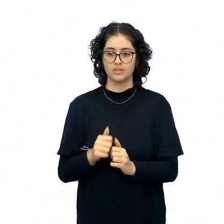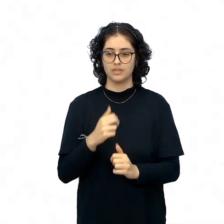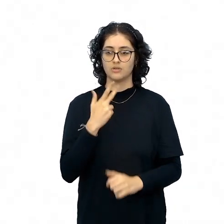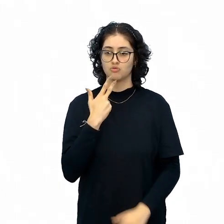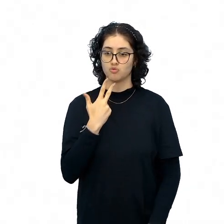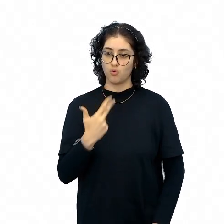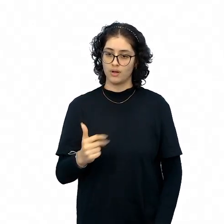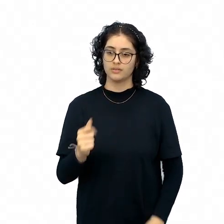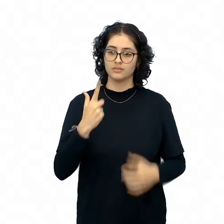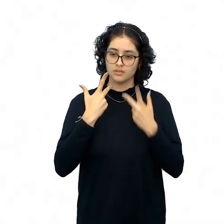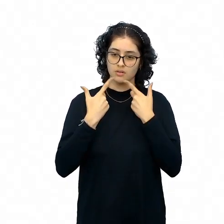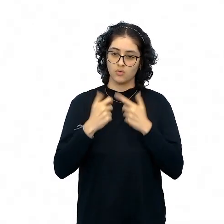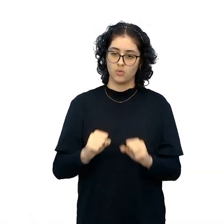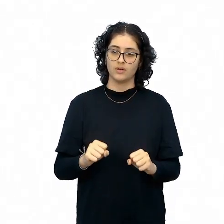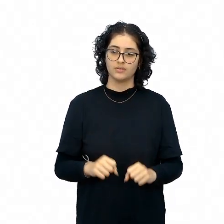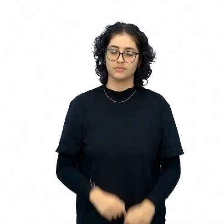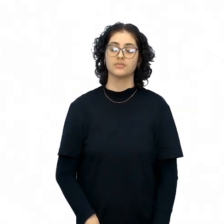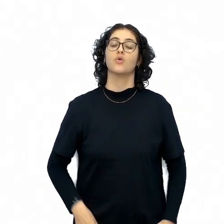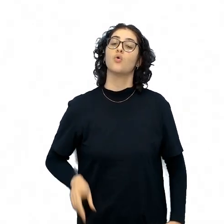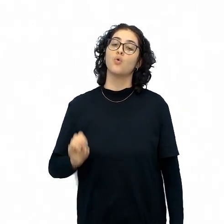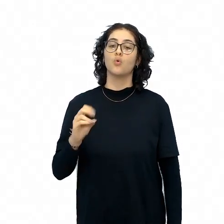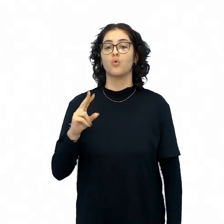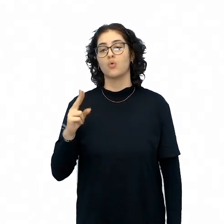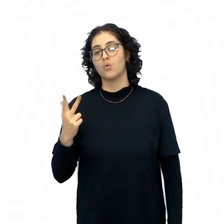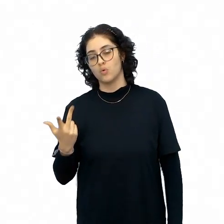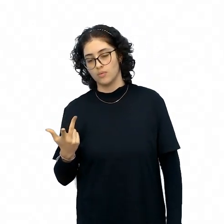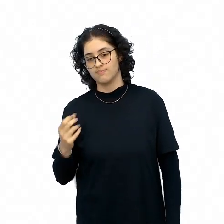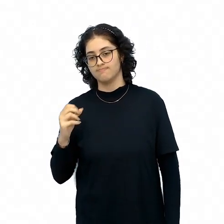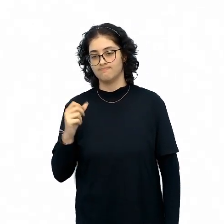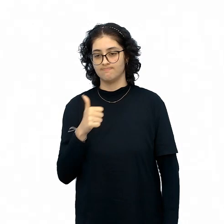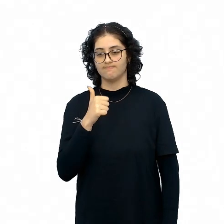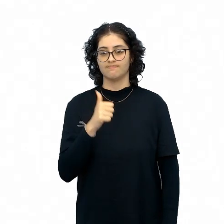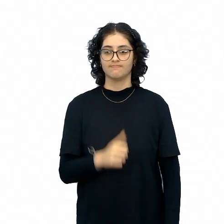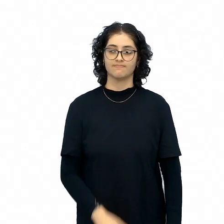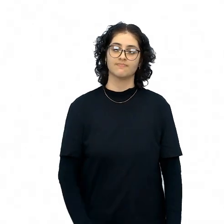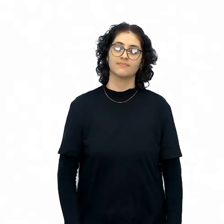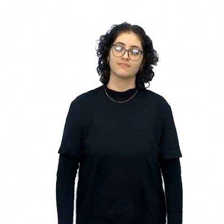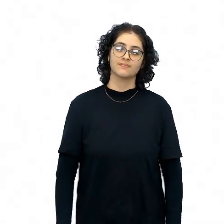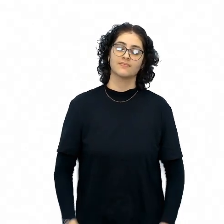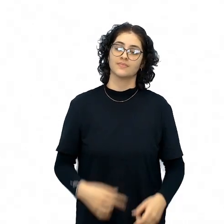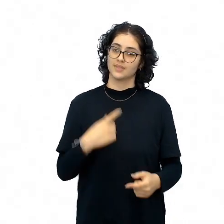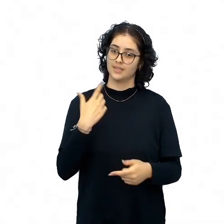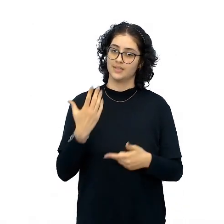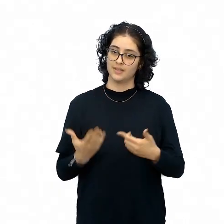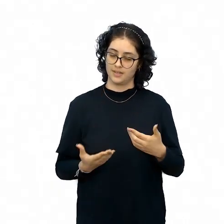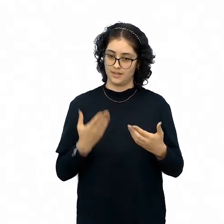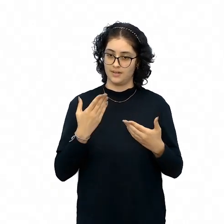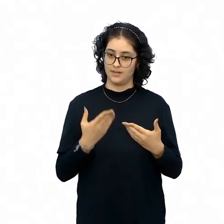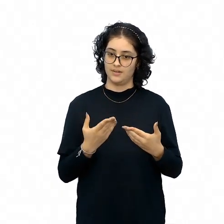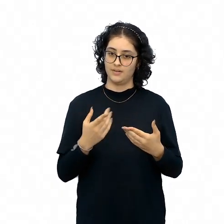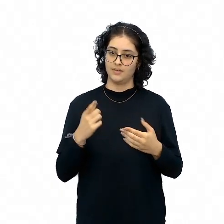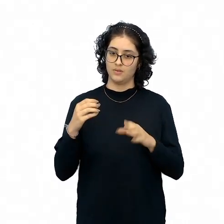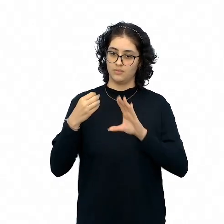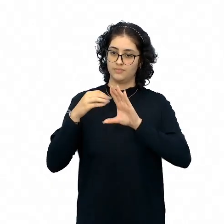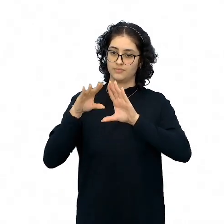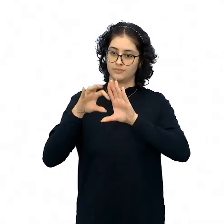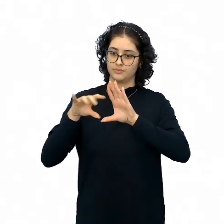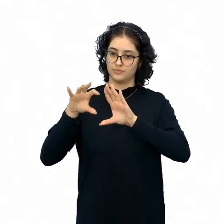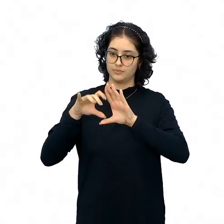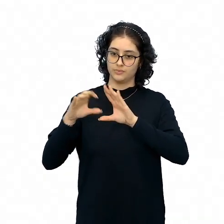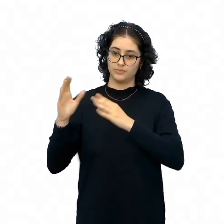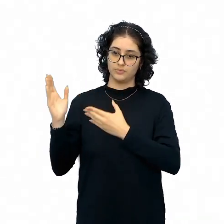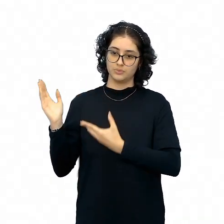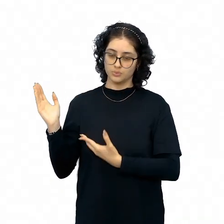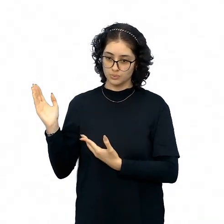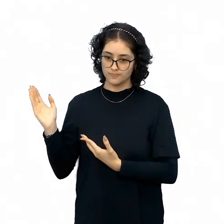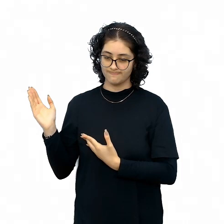linguagens, ou com outros pares, ok? Deixamos aqui para vocês esse QR Code,